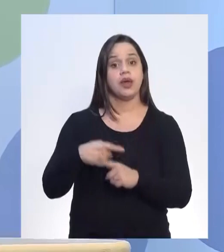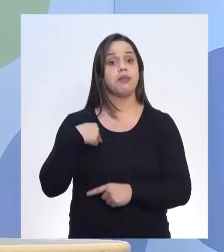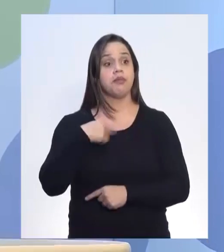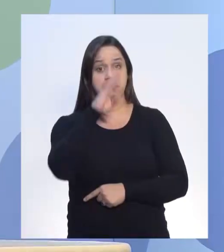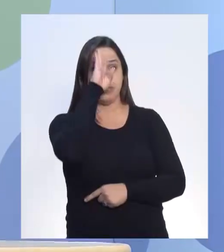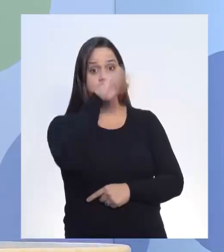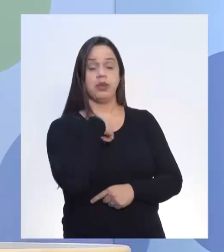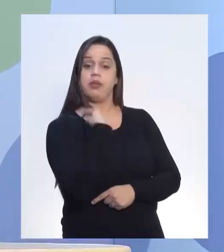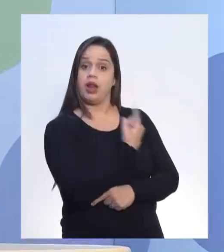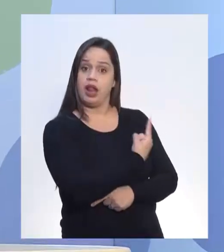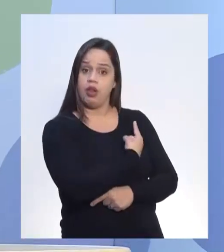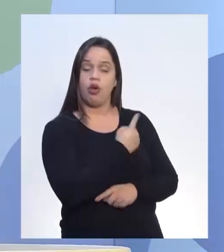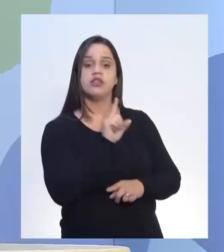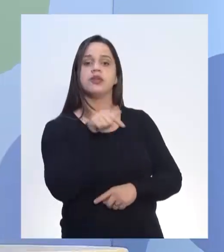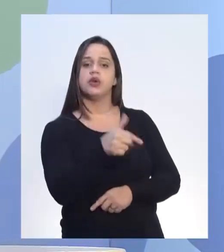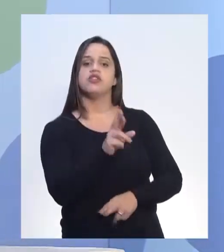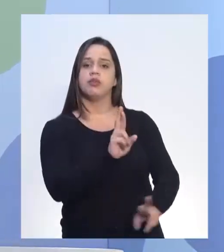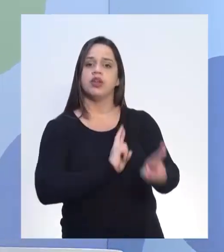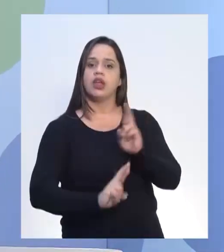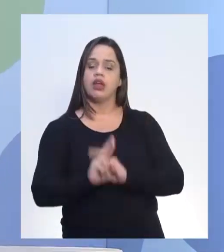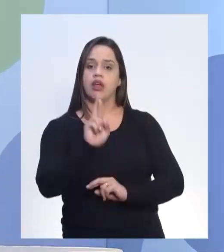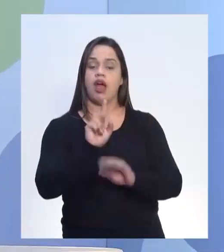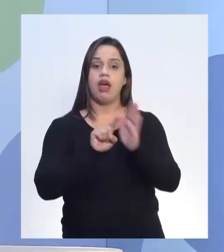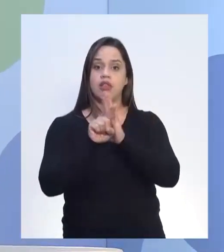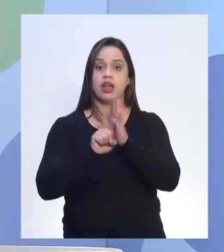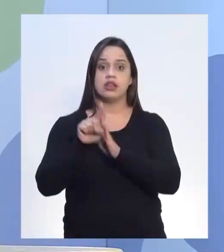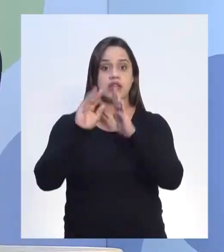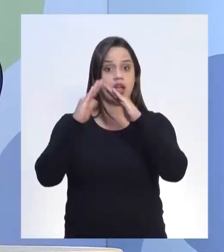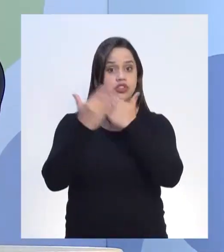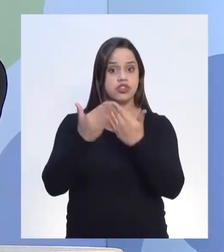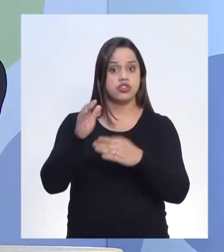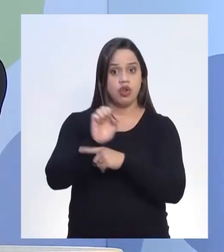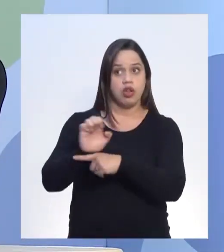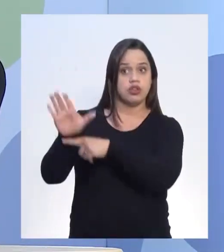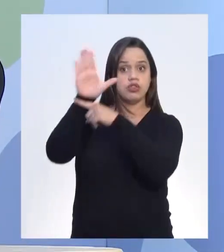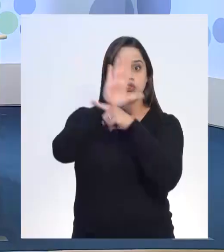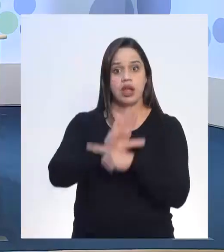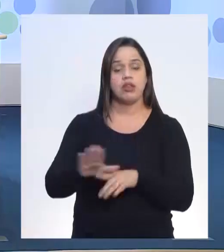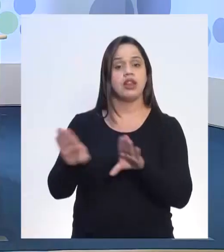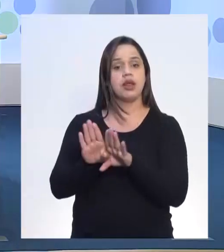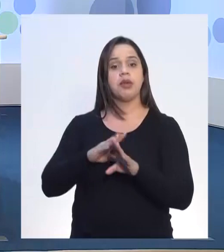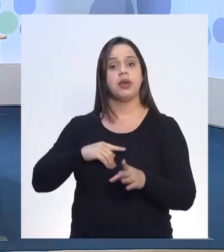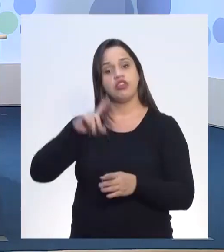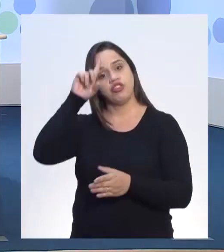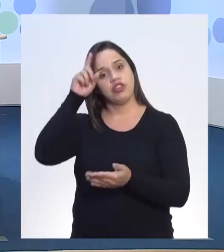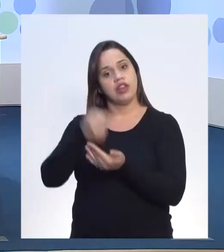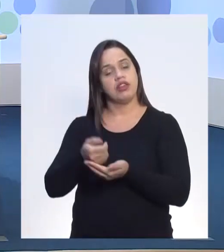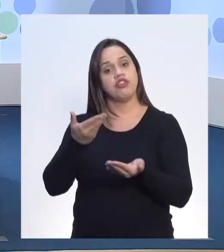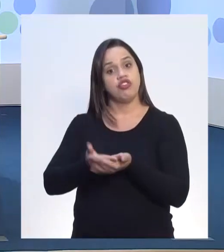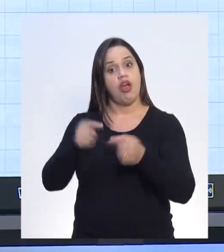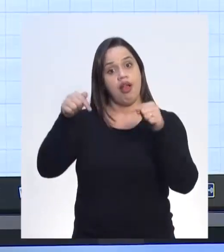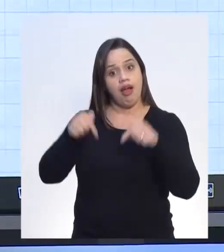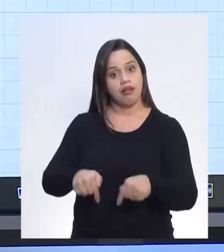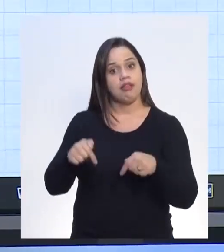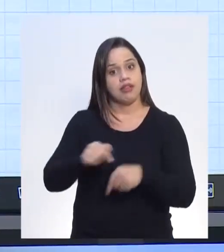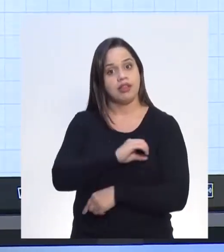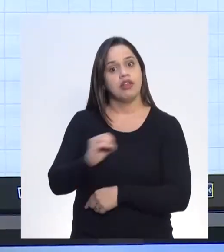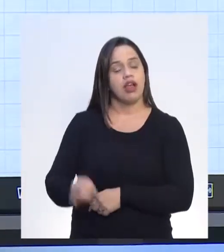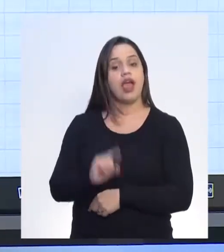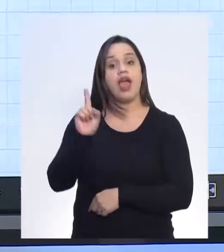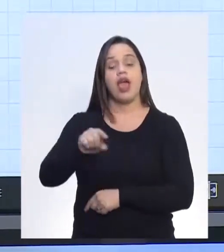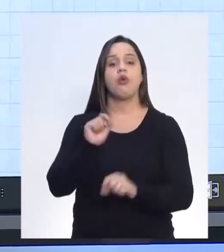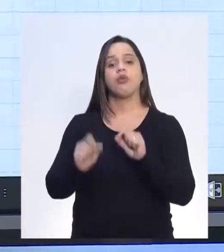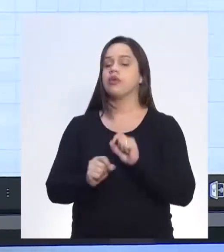esse resultado depois, analisar aí o estado, para a gente também coordenar as aulas aqui, né, Osmar? É verdade, Jonas. É um direcionamento extremamente